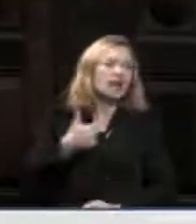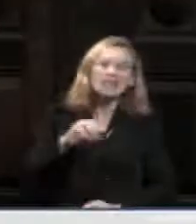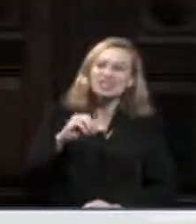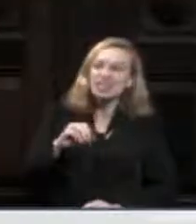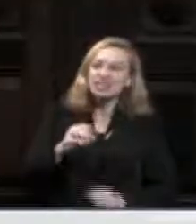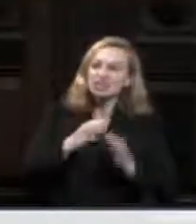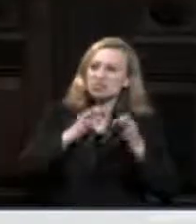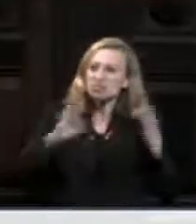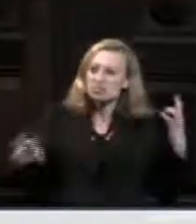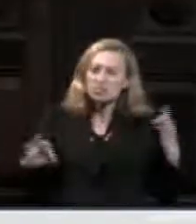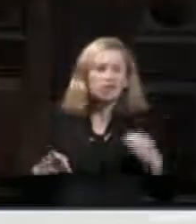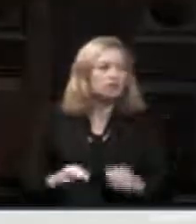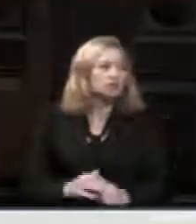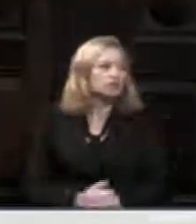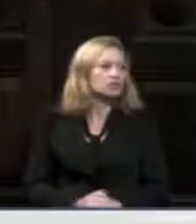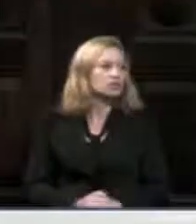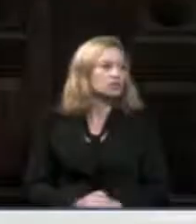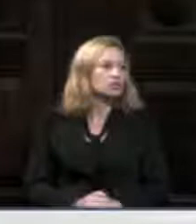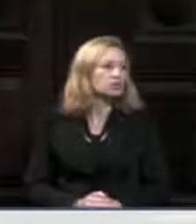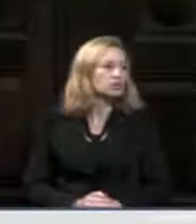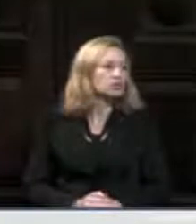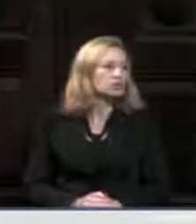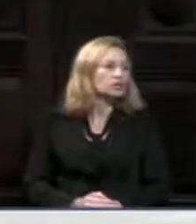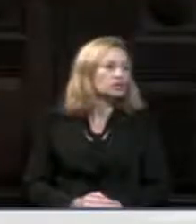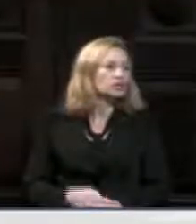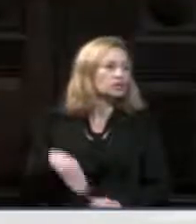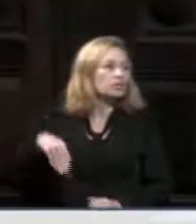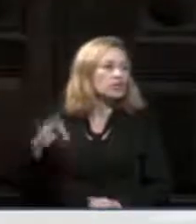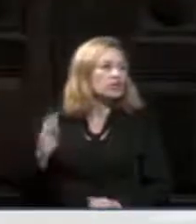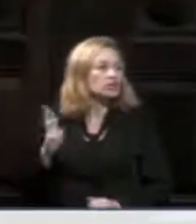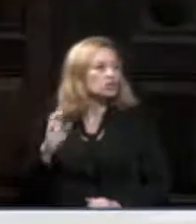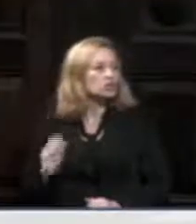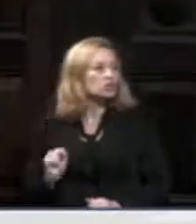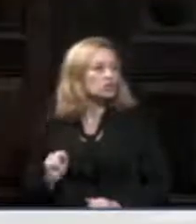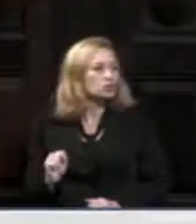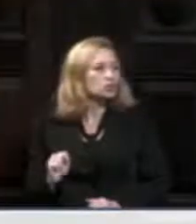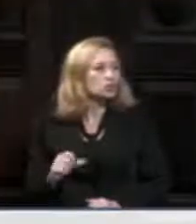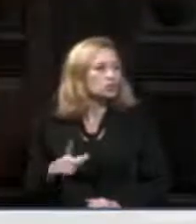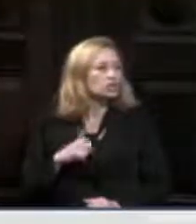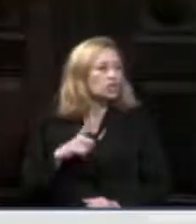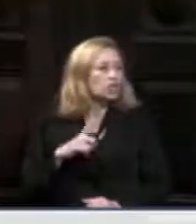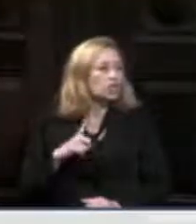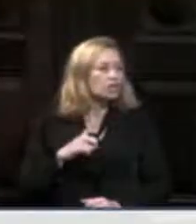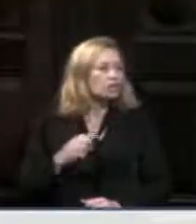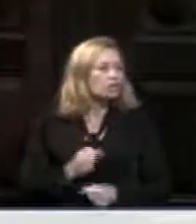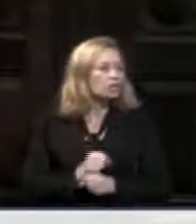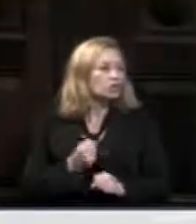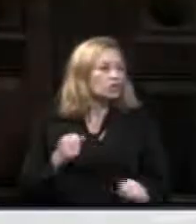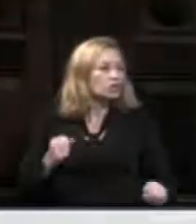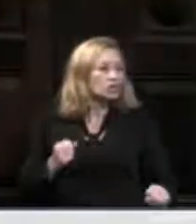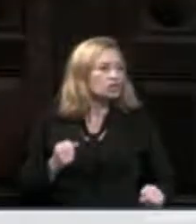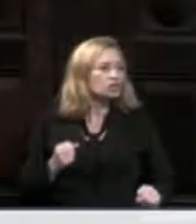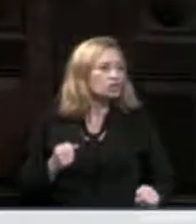metros desta área de Monte Alto está um grande empreendimento Volendam,